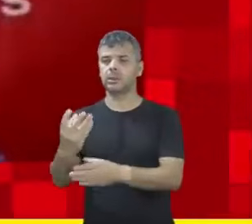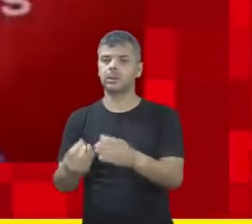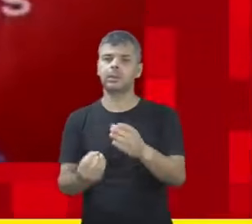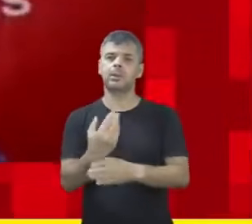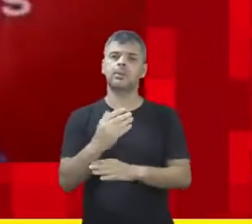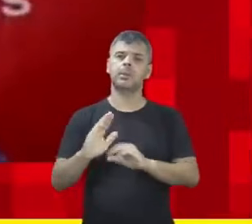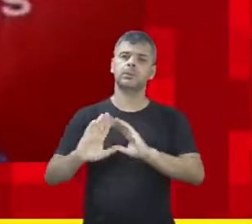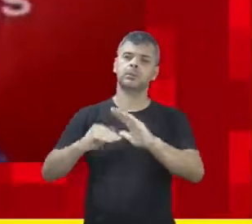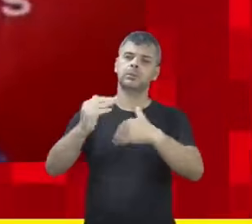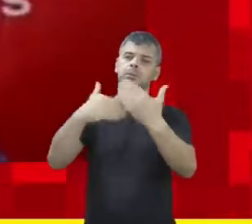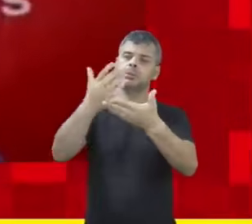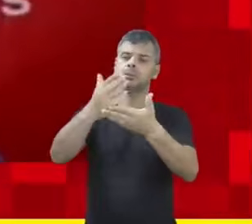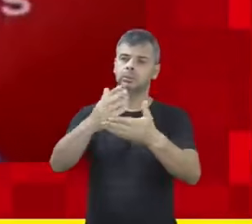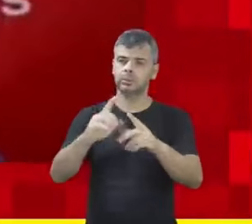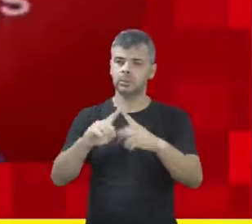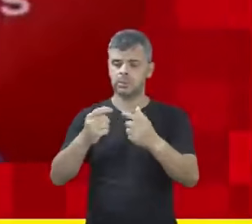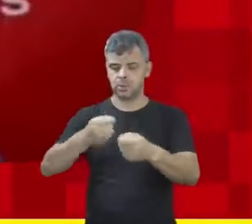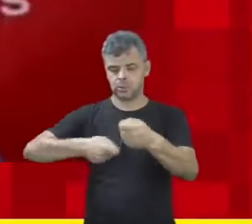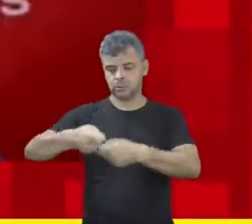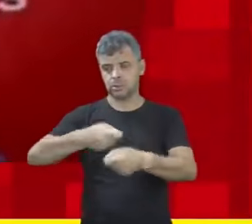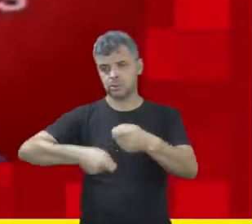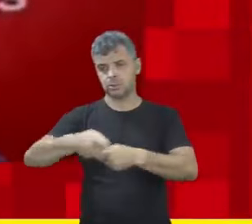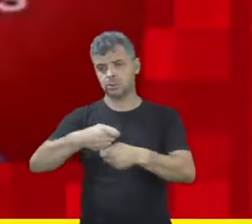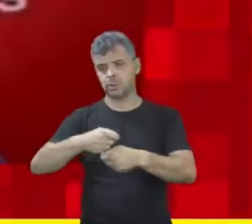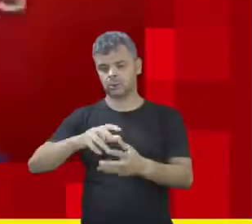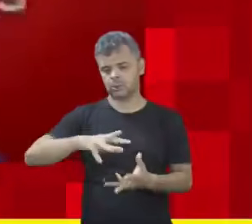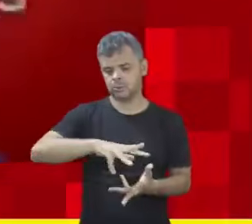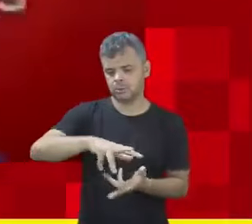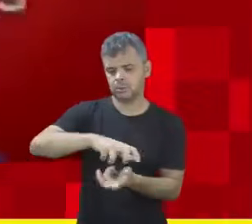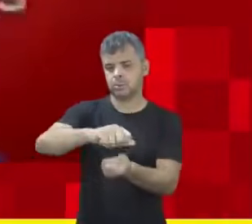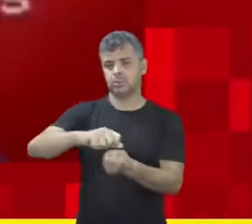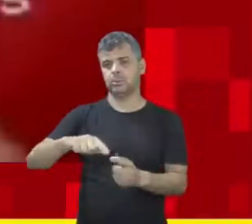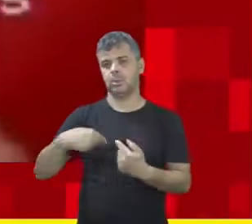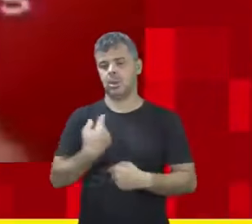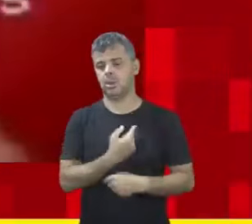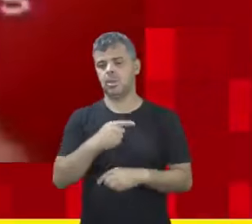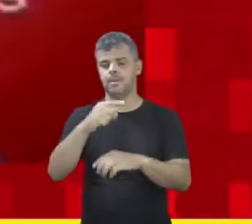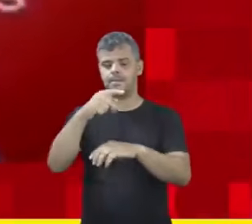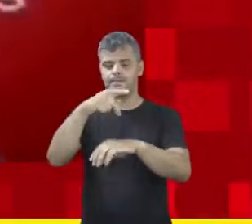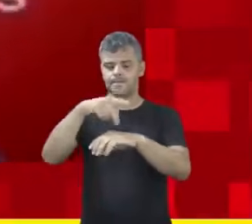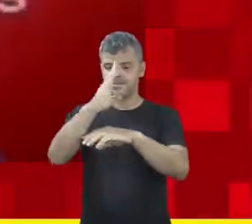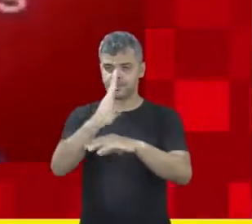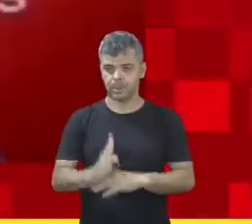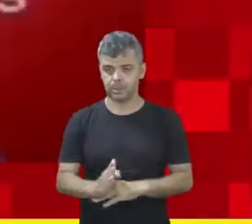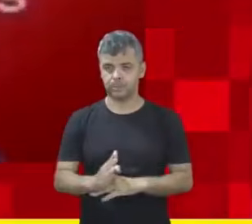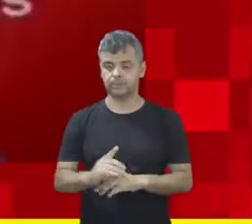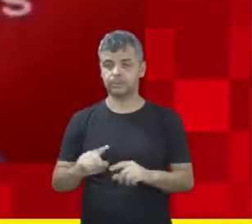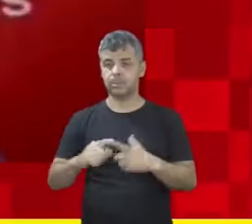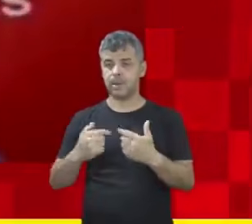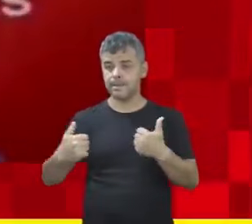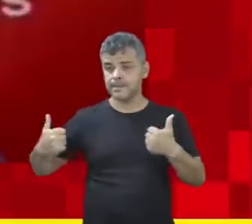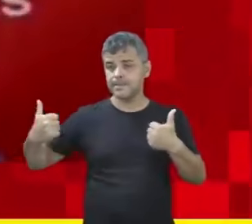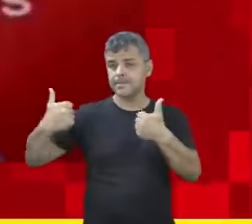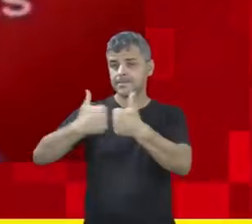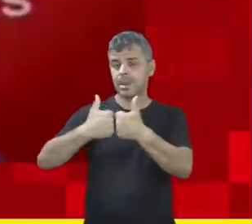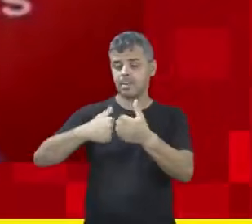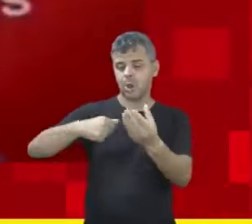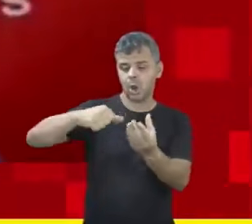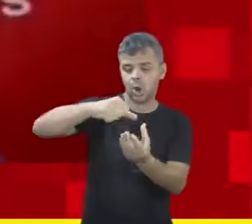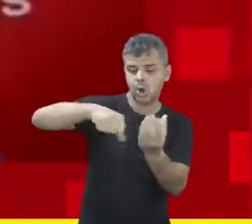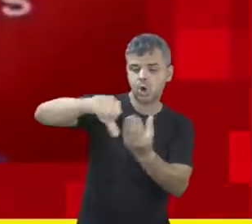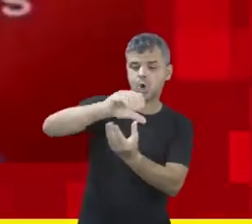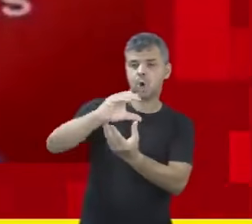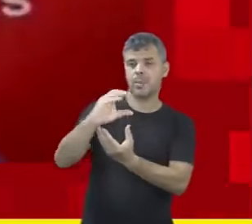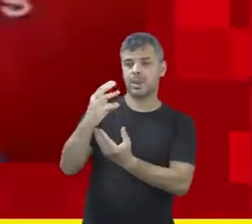um desenvolvimento econômico e sustentável, né, para o nosso país. A gente está aí próximo à COP30 e a